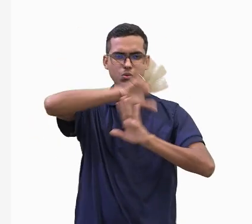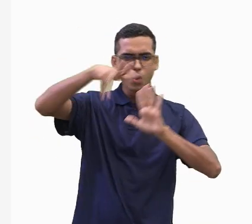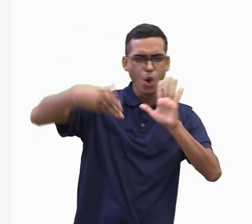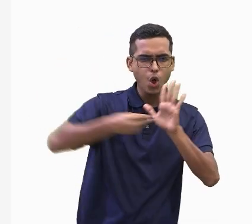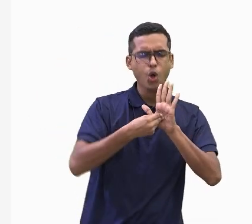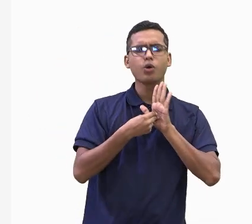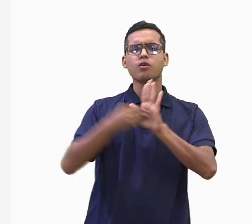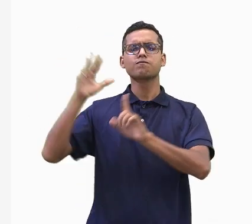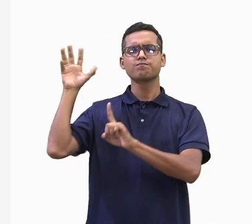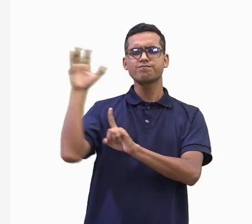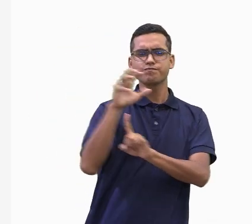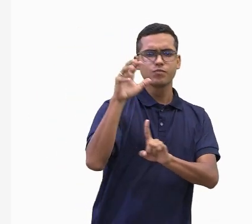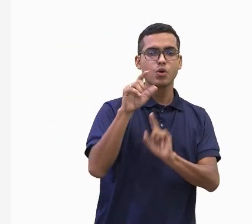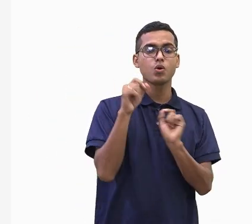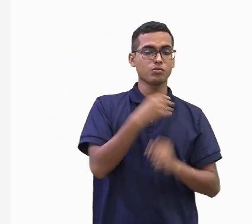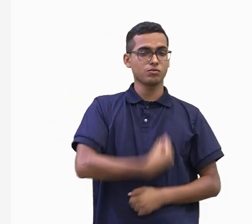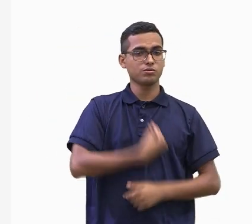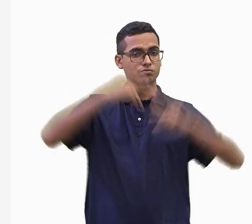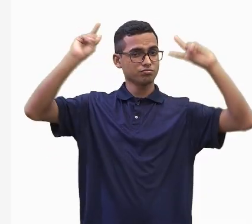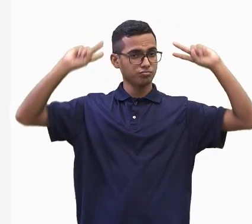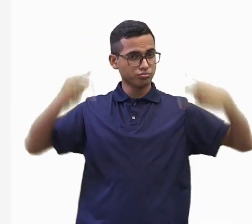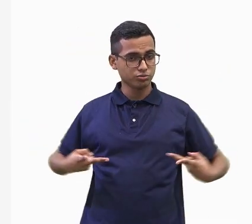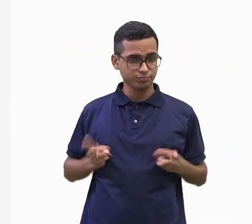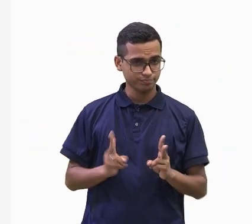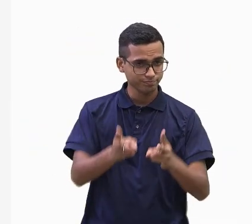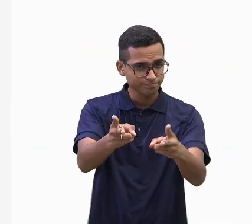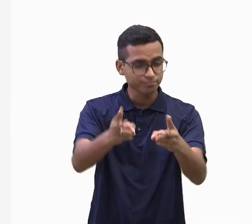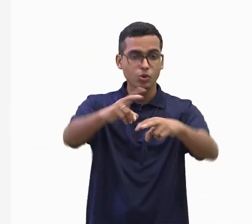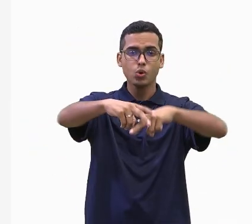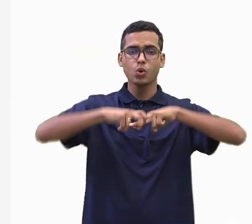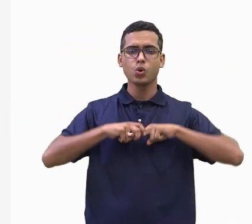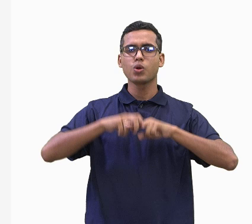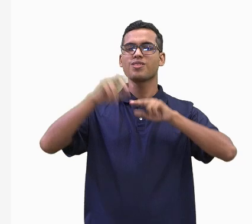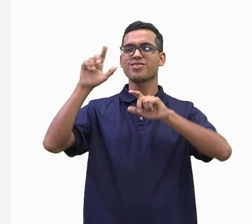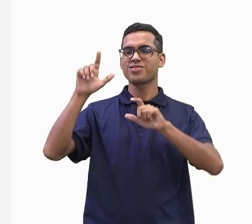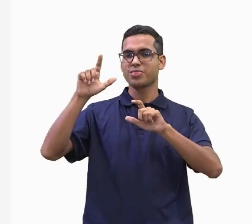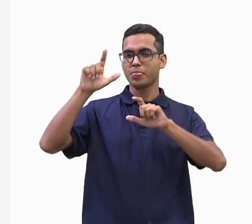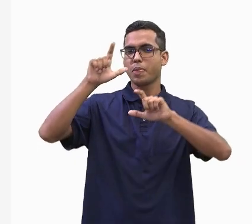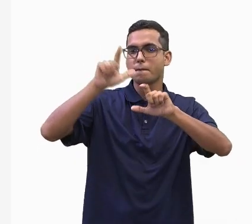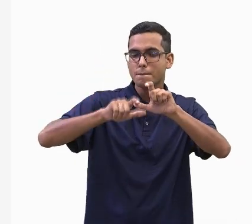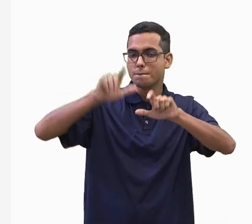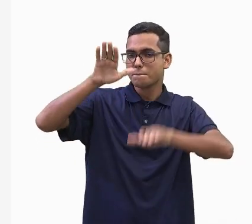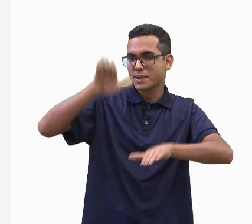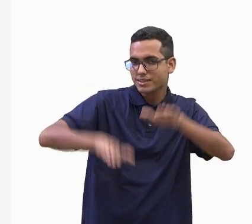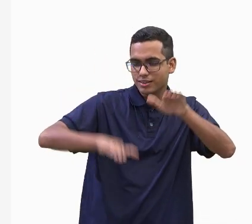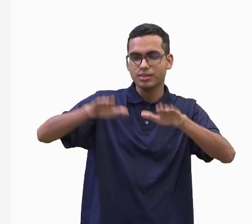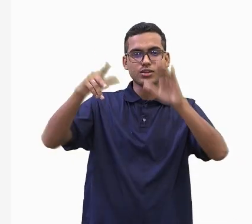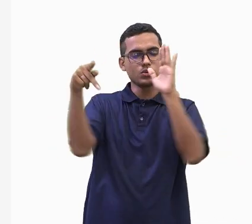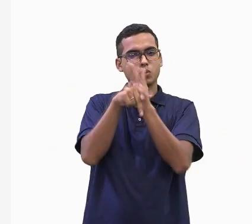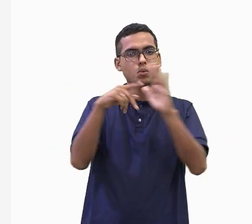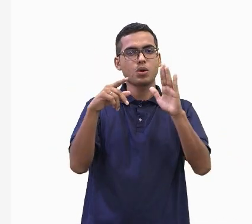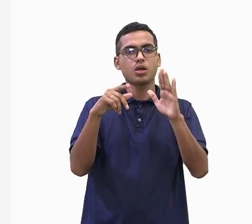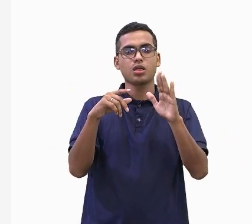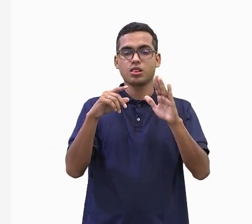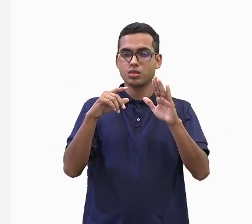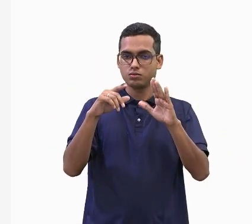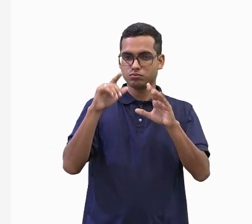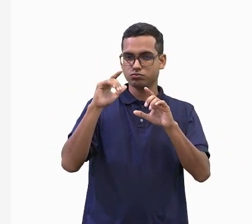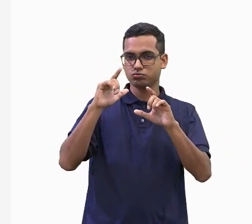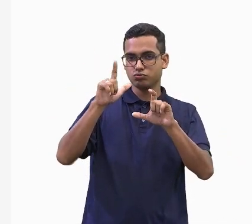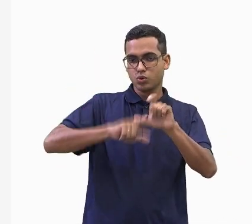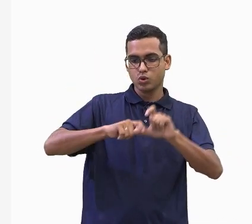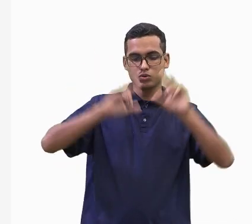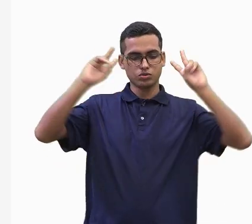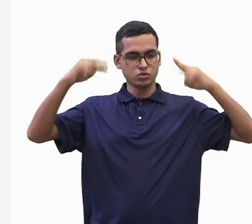influenciar diretamente a vida humana, porque vai depender desses seres humanos o desenvolvimento de técnicas